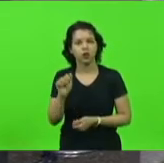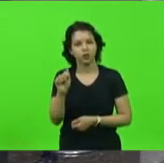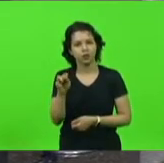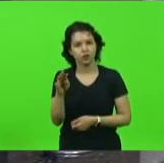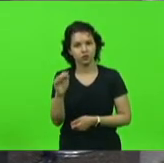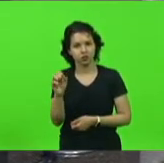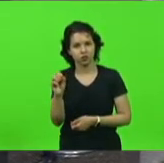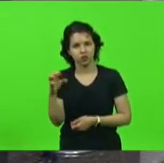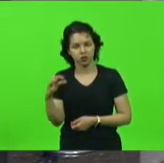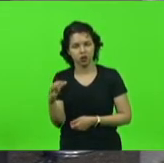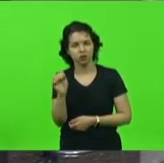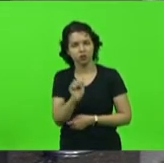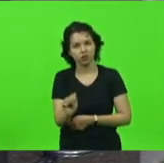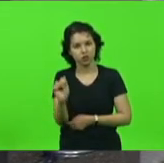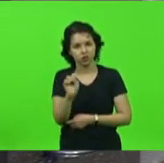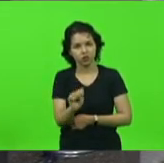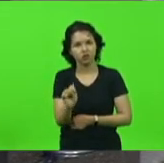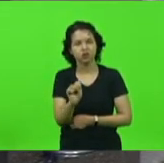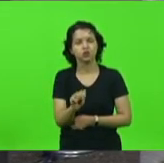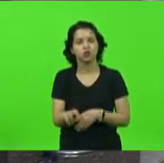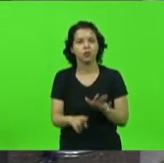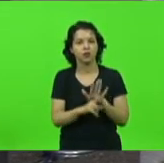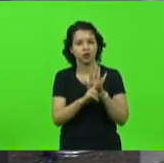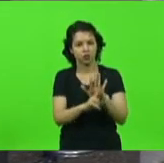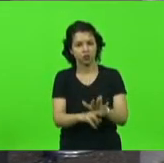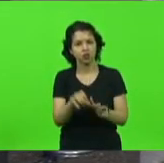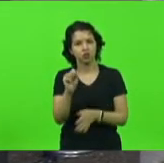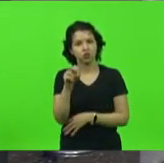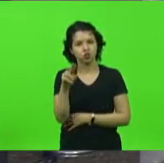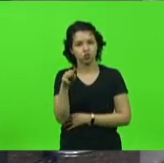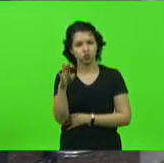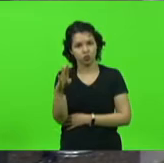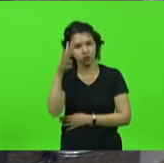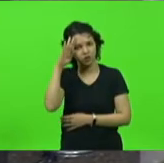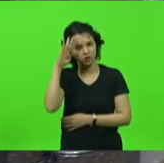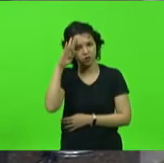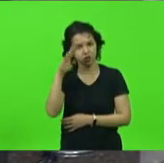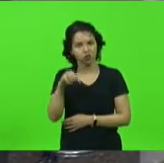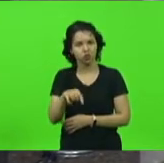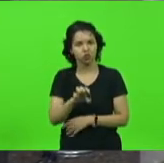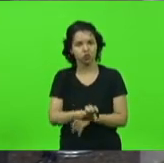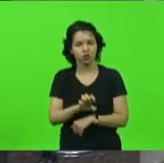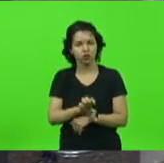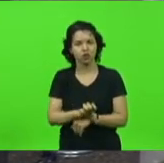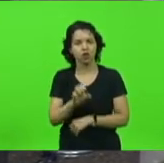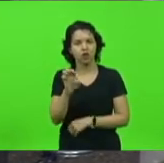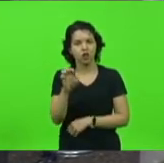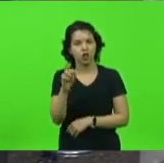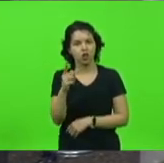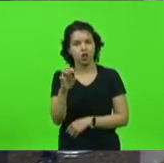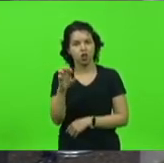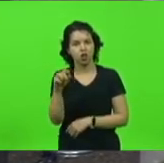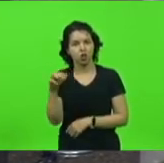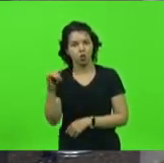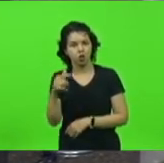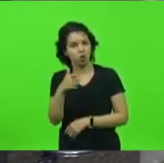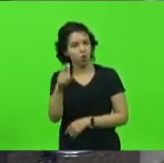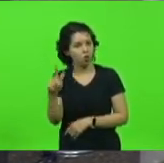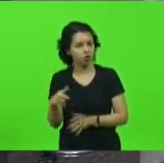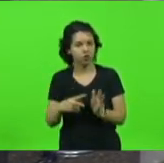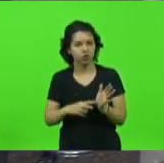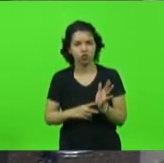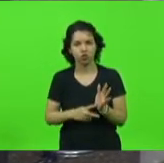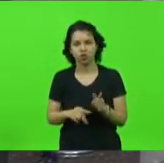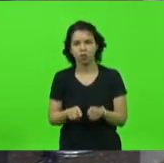Associação Beneficiente e Representativa de Subtenentes e Sargentos do Estado, Eloy Mendes, uma outra entidade